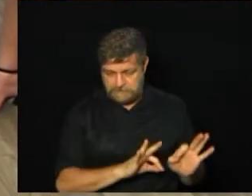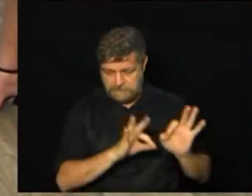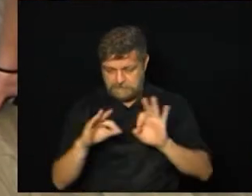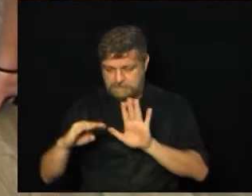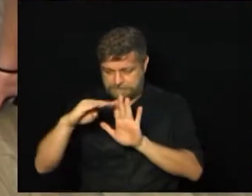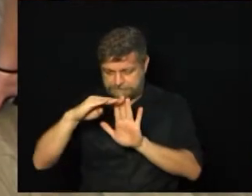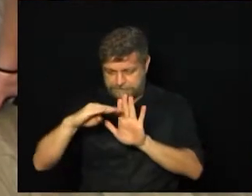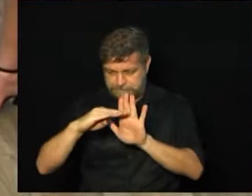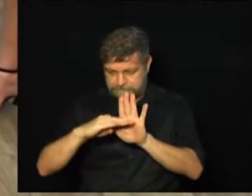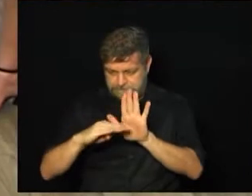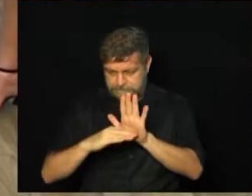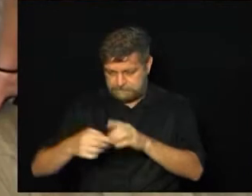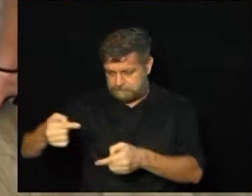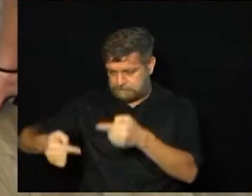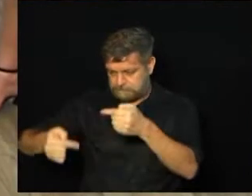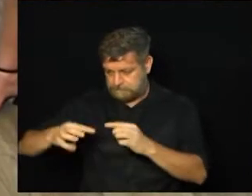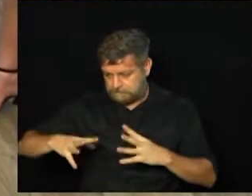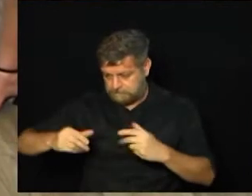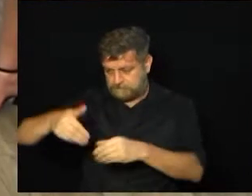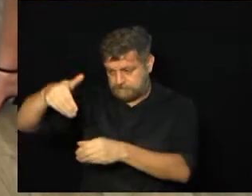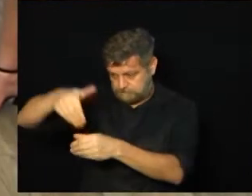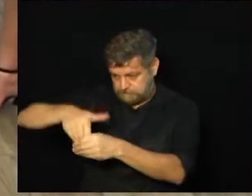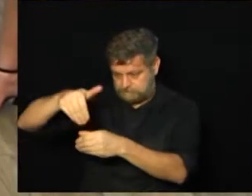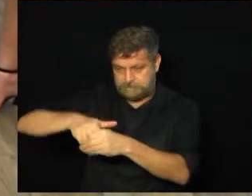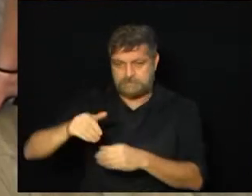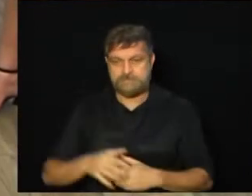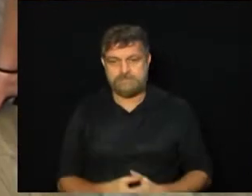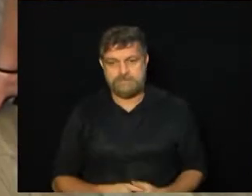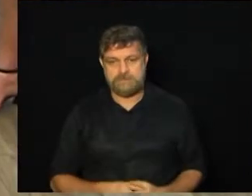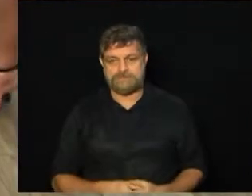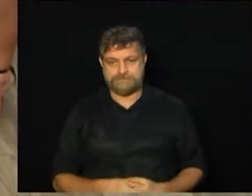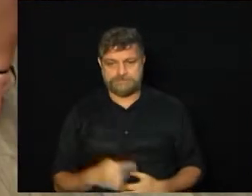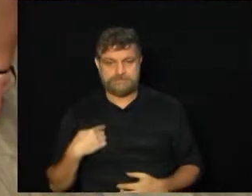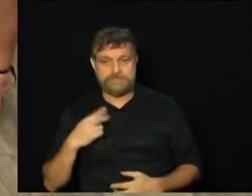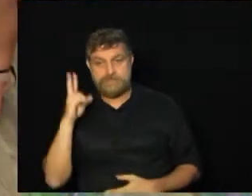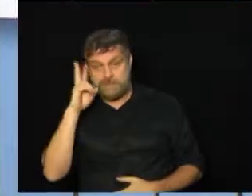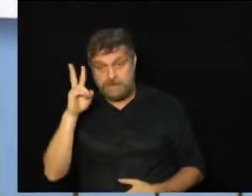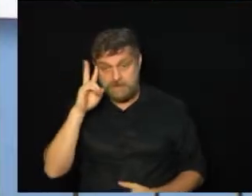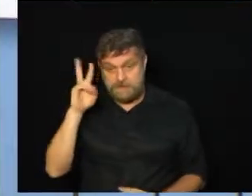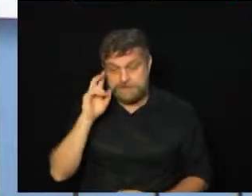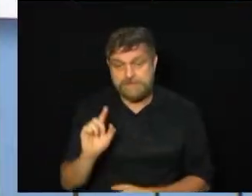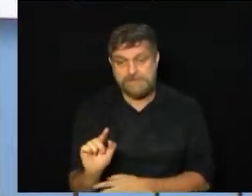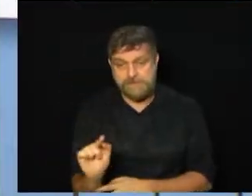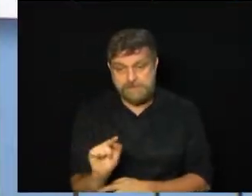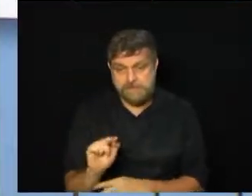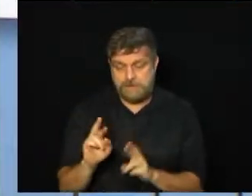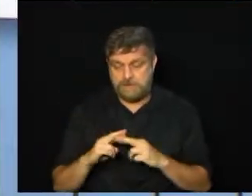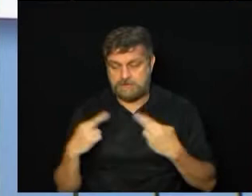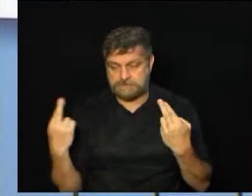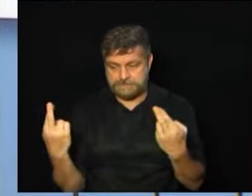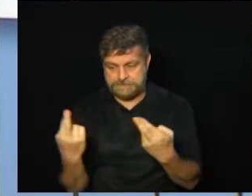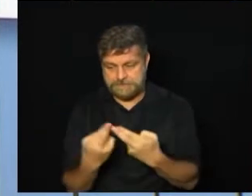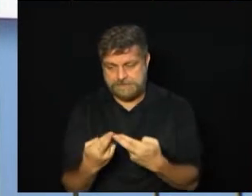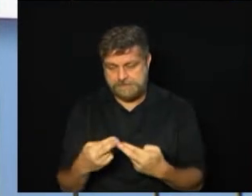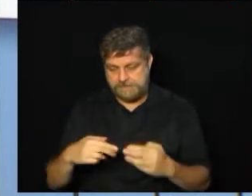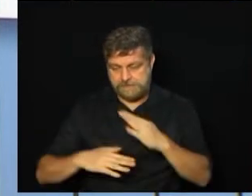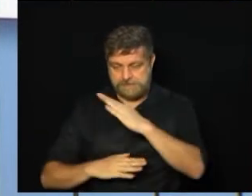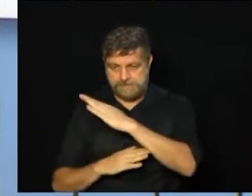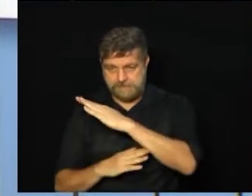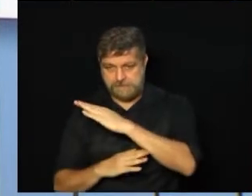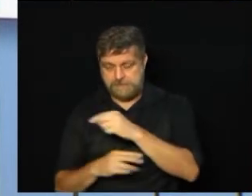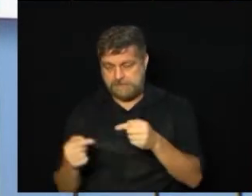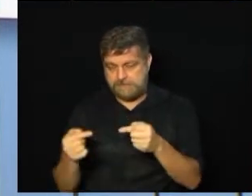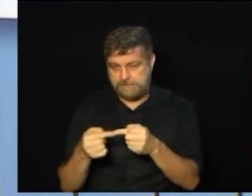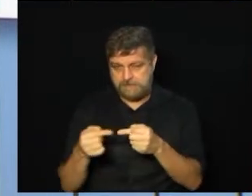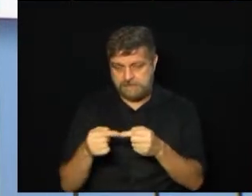atentamente todas as discussões e votações dos projetos. A gente lembra que as reuniões ordinárias aqui da Câmara, de acordo